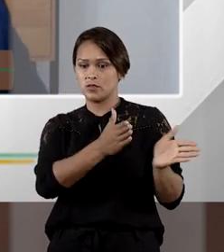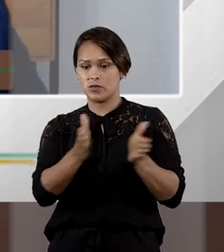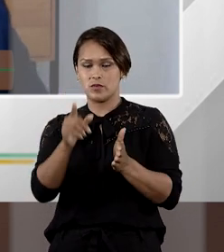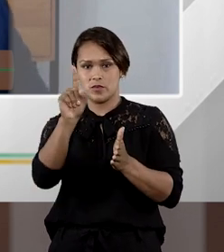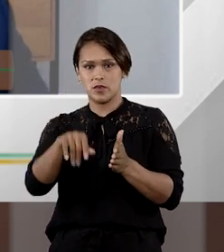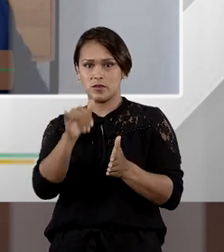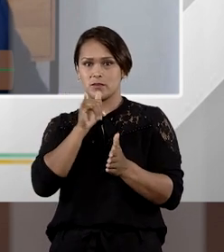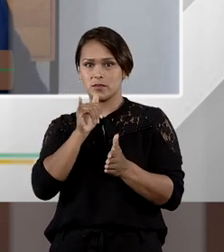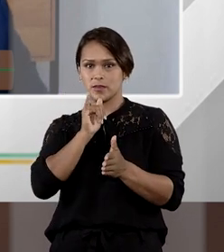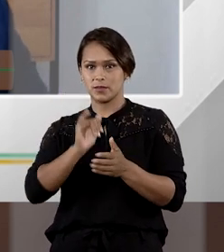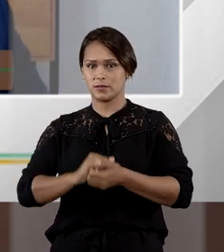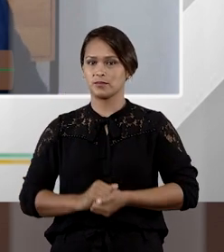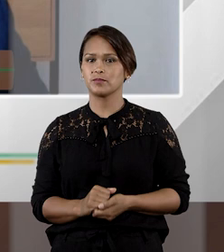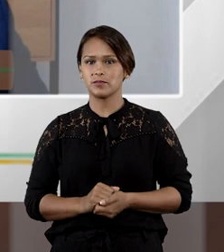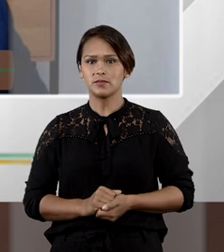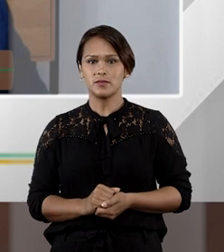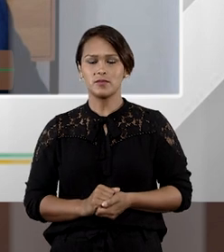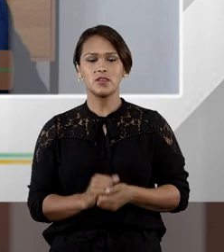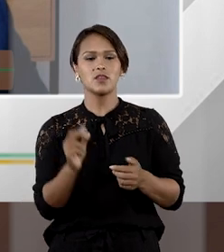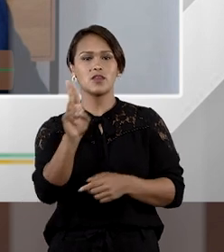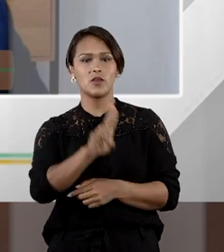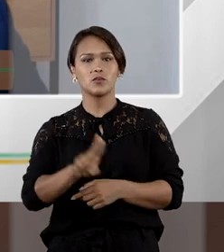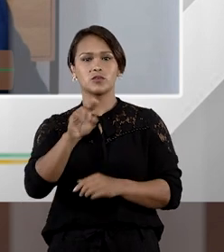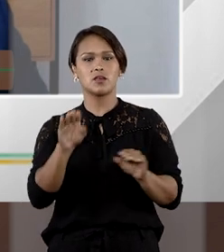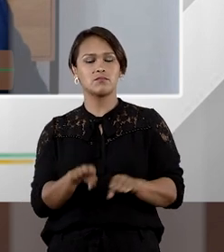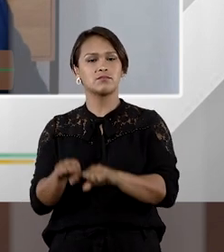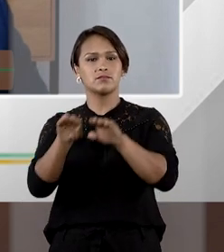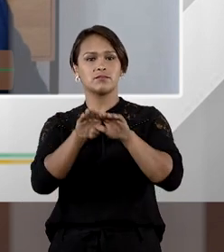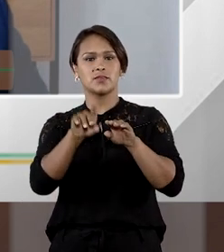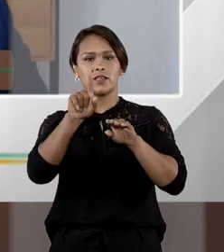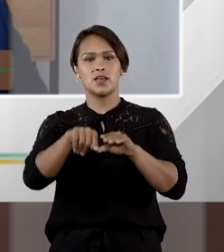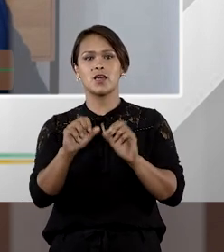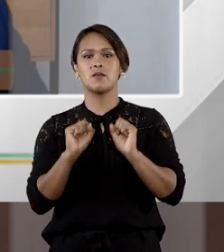por exemplo, tem utilizado um parâmetro